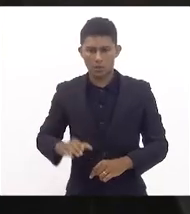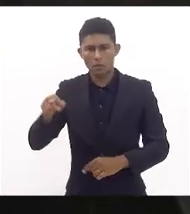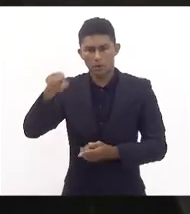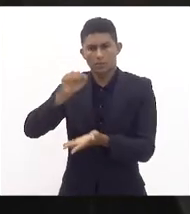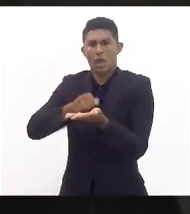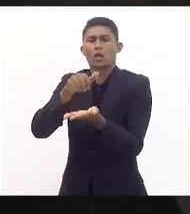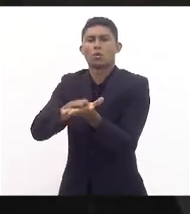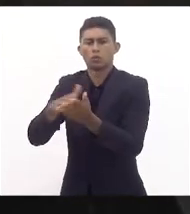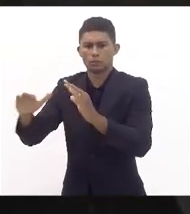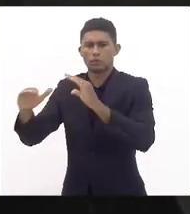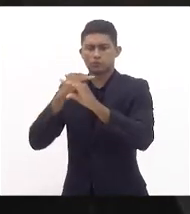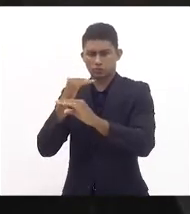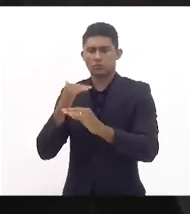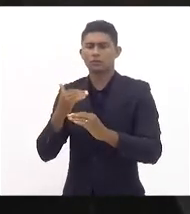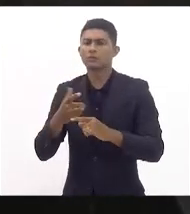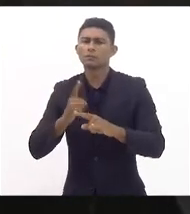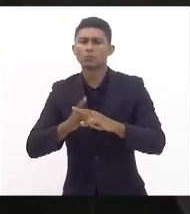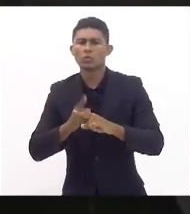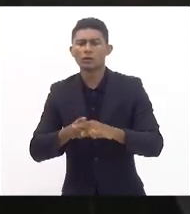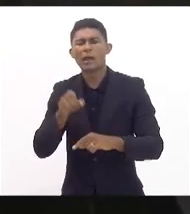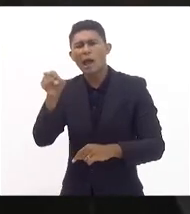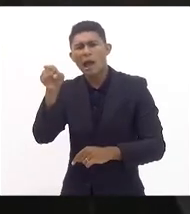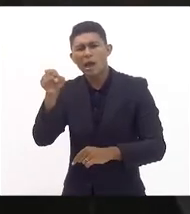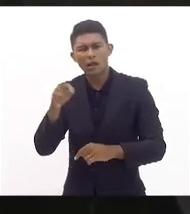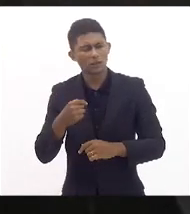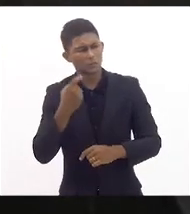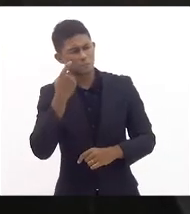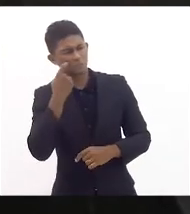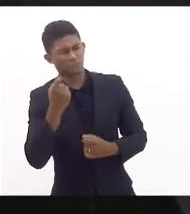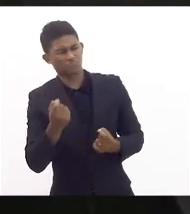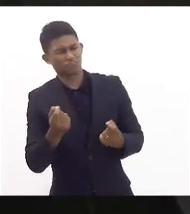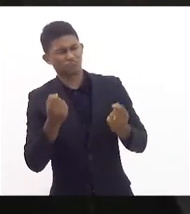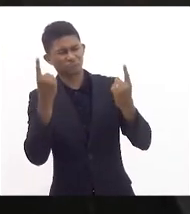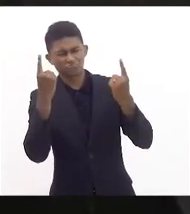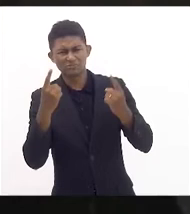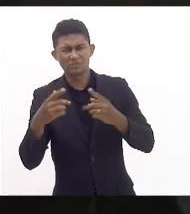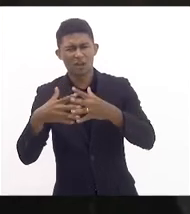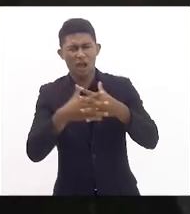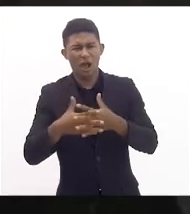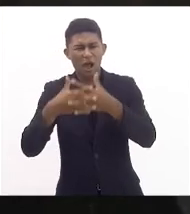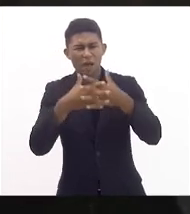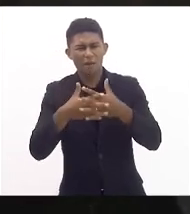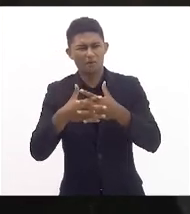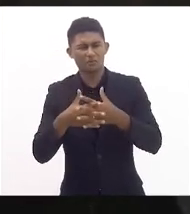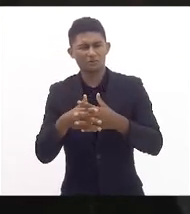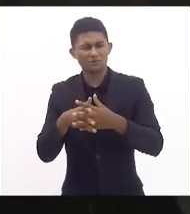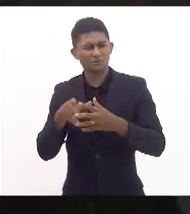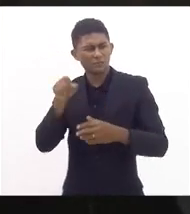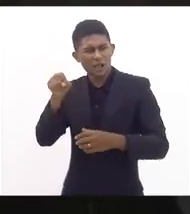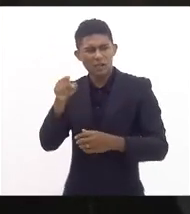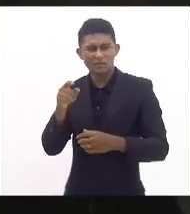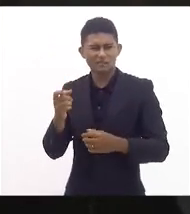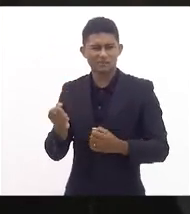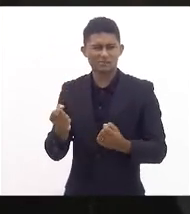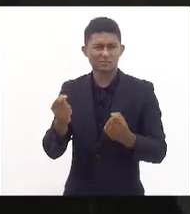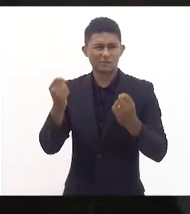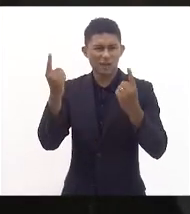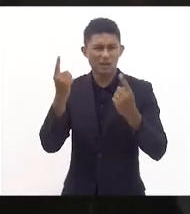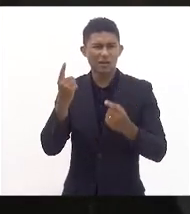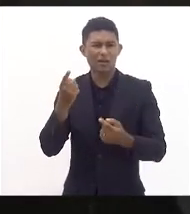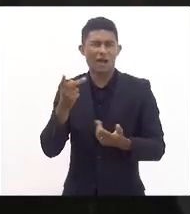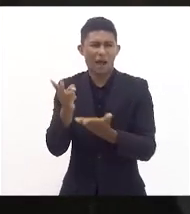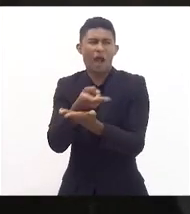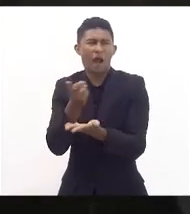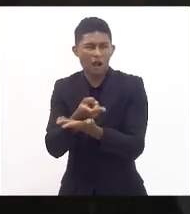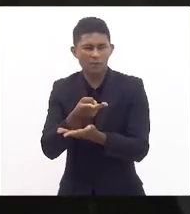sua denúncia, não é? Porque desconfiava deste serviço feito sem a